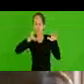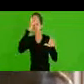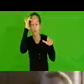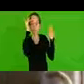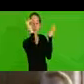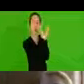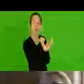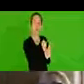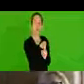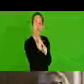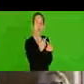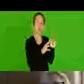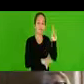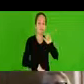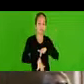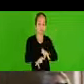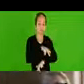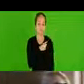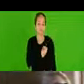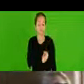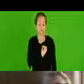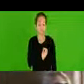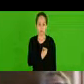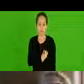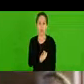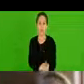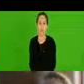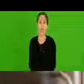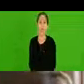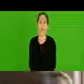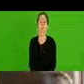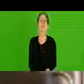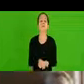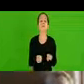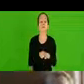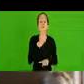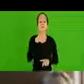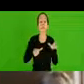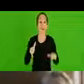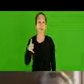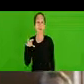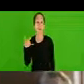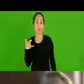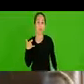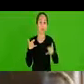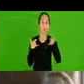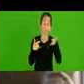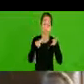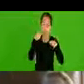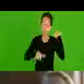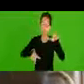né? de idade, então os fenômenos humanos sociais,